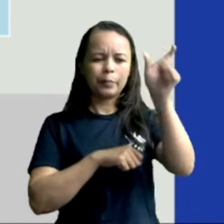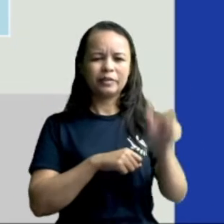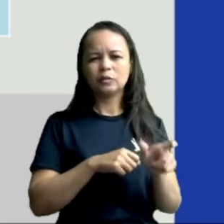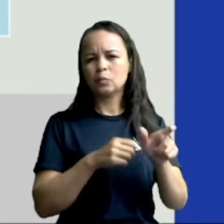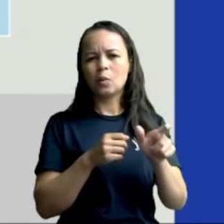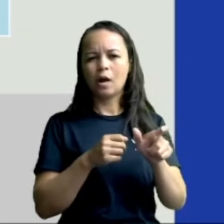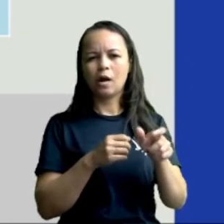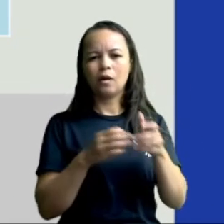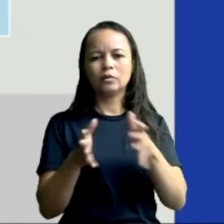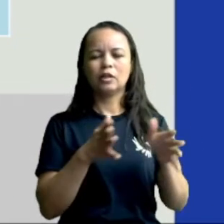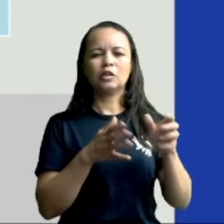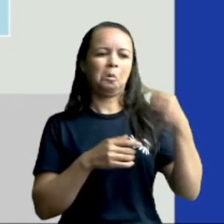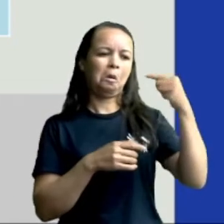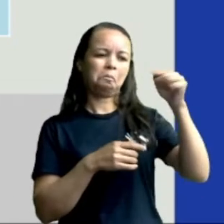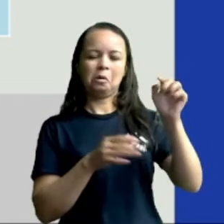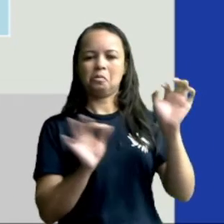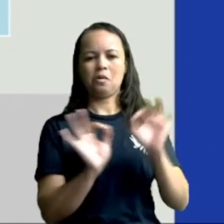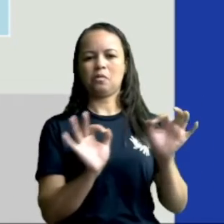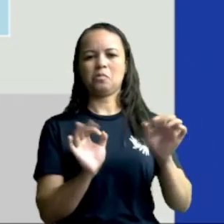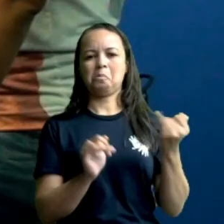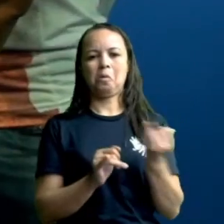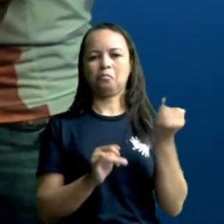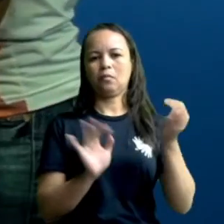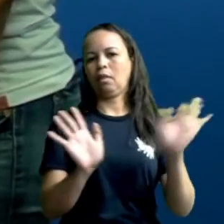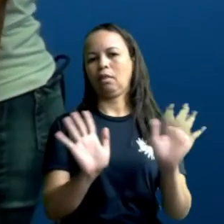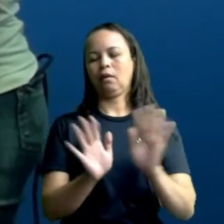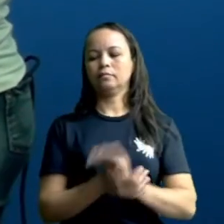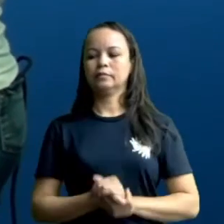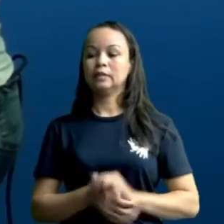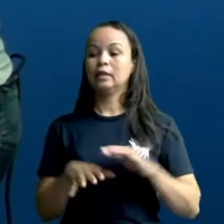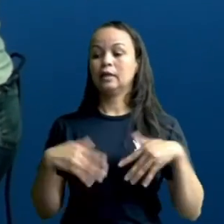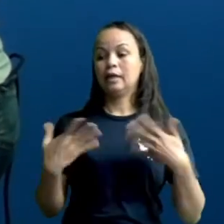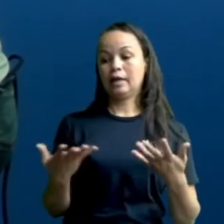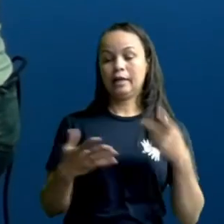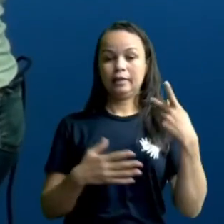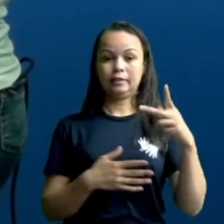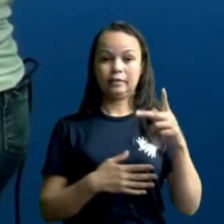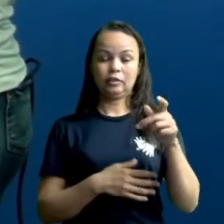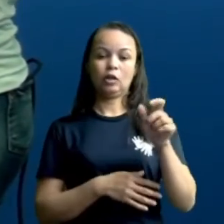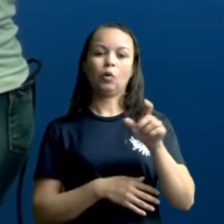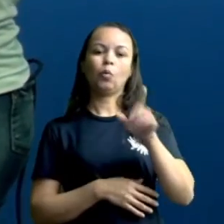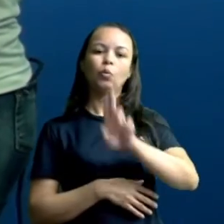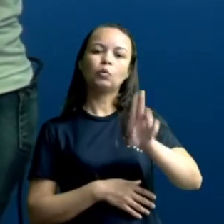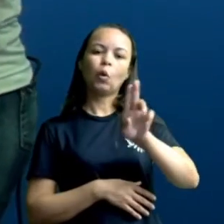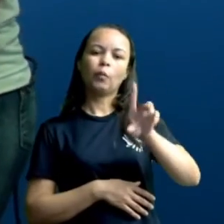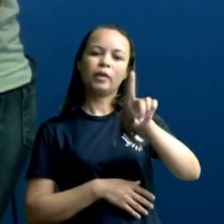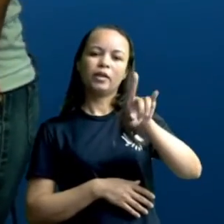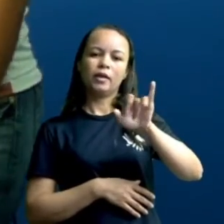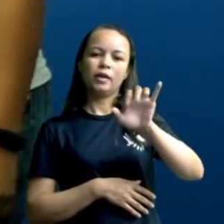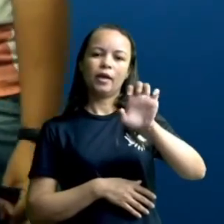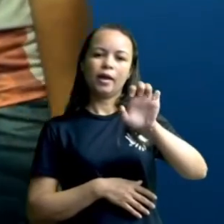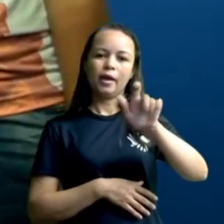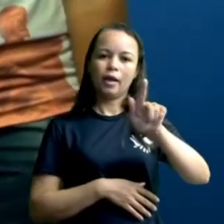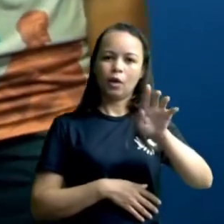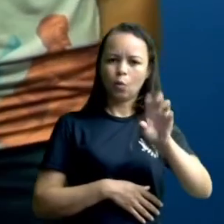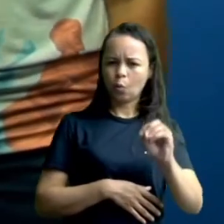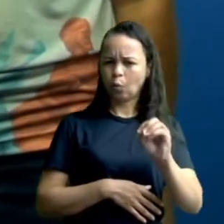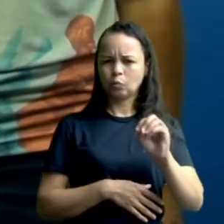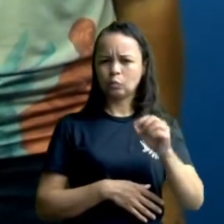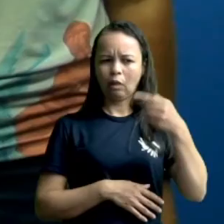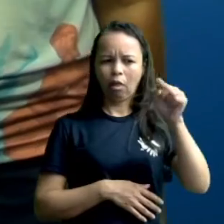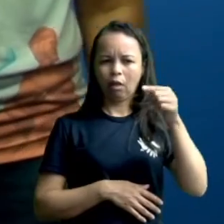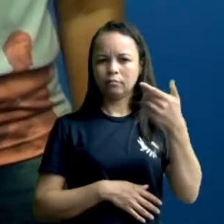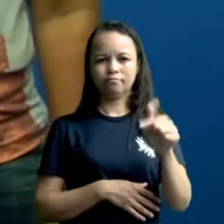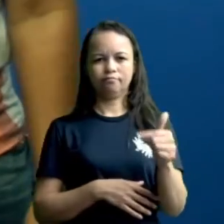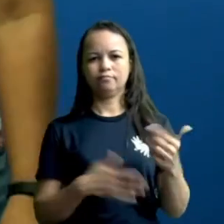vou botar acento não, que não é importante não. Aí eu boto, ele se chama Diego sem acento. Aí a mesma coisa de eu estar dizendo assim,